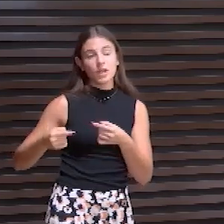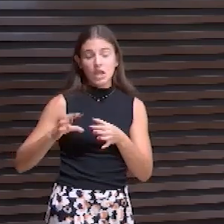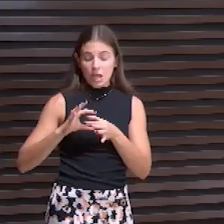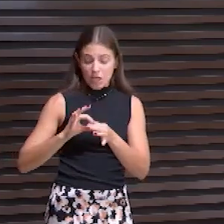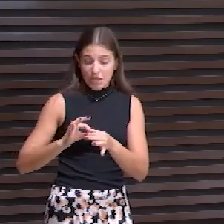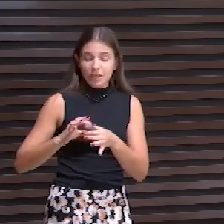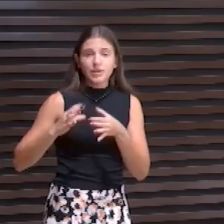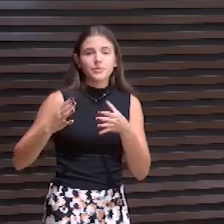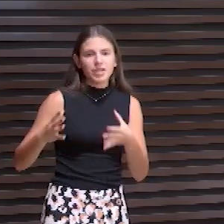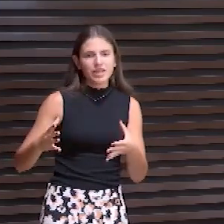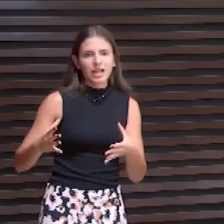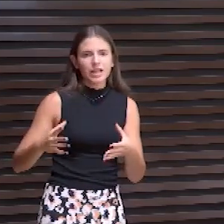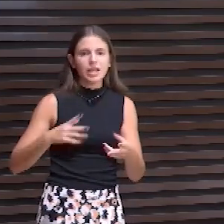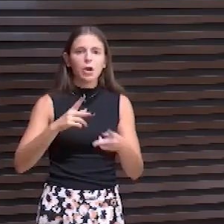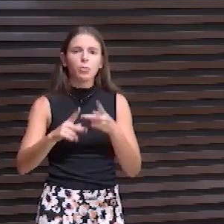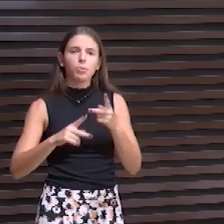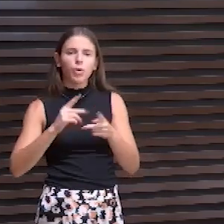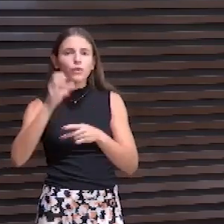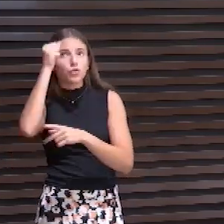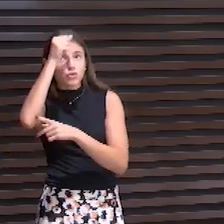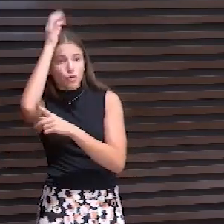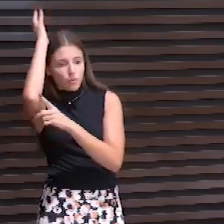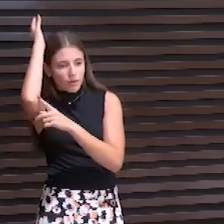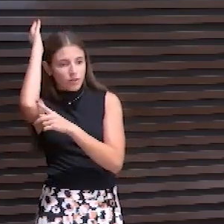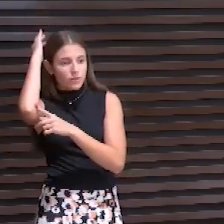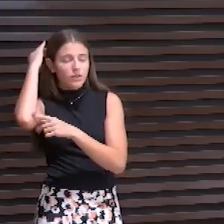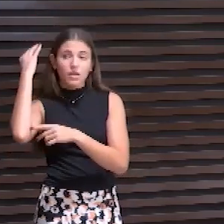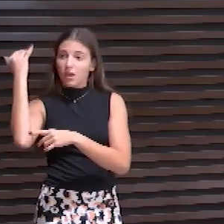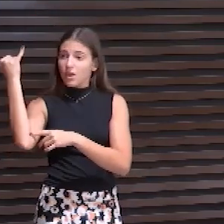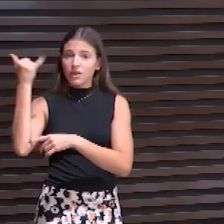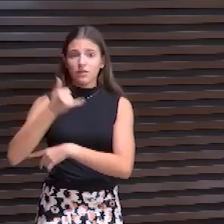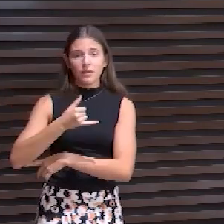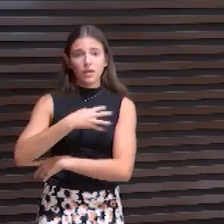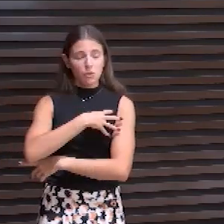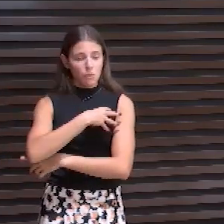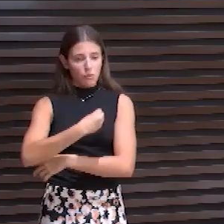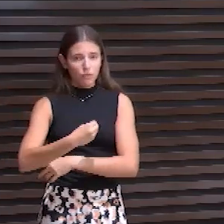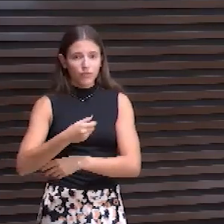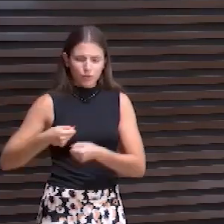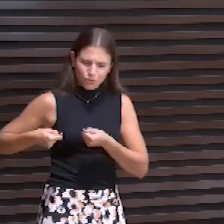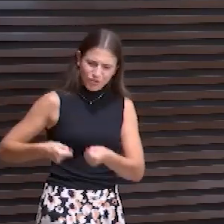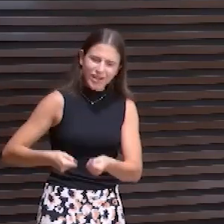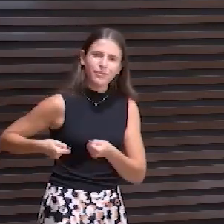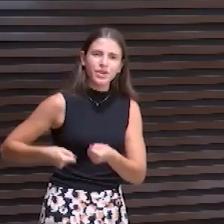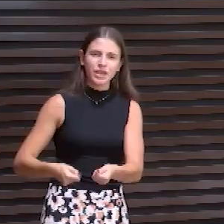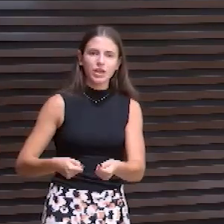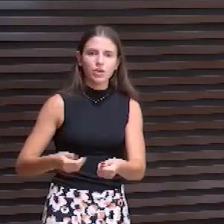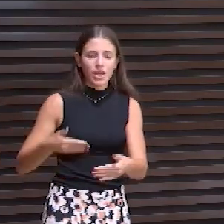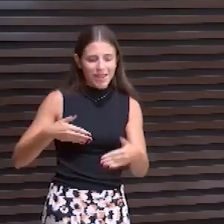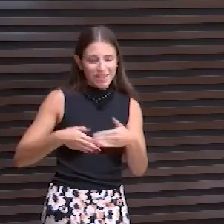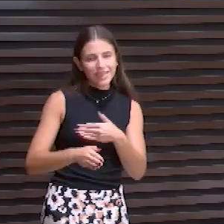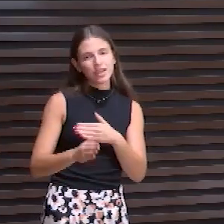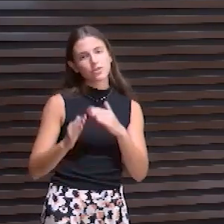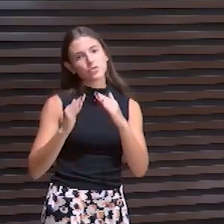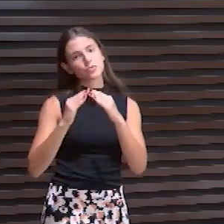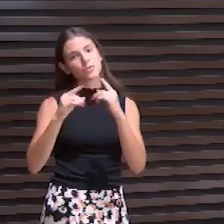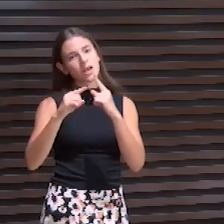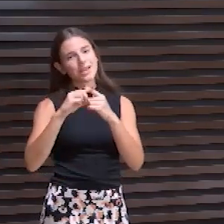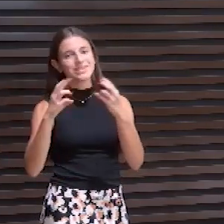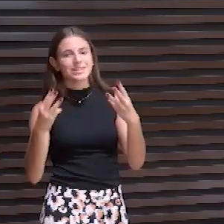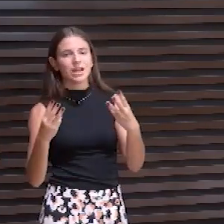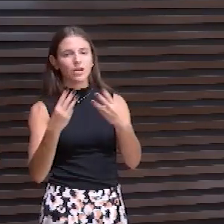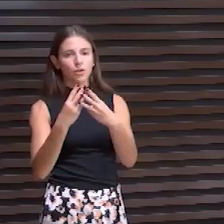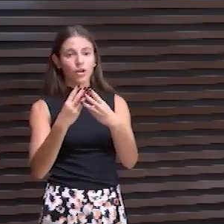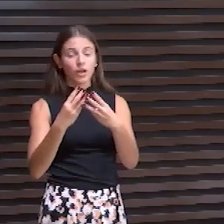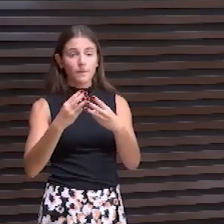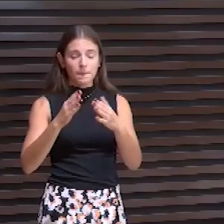das garras dos romanos. E aí vem o filho do carpinteiro. Dentro daquela sinagoga, foi dado a ele a oportunidade. Ele abriu o